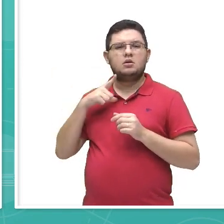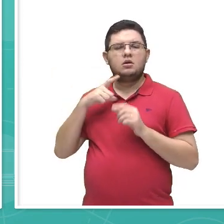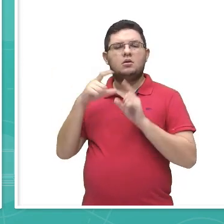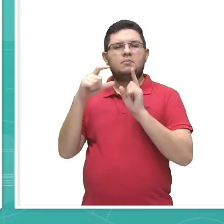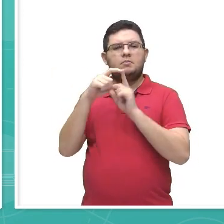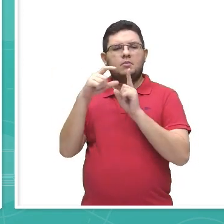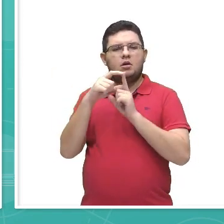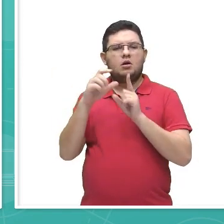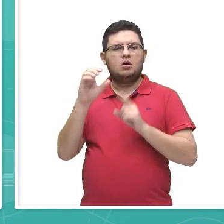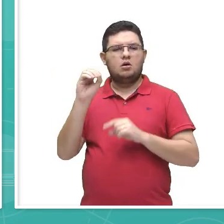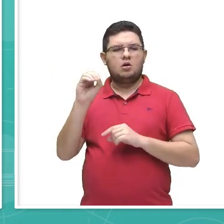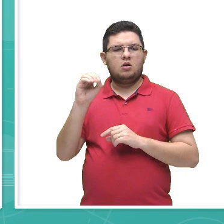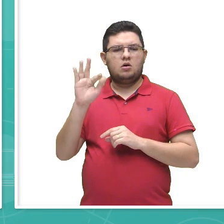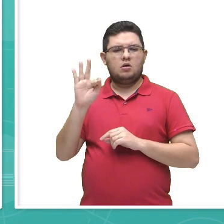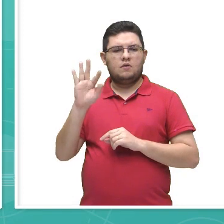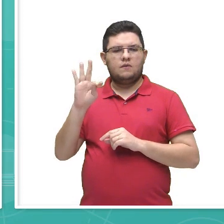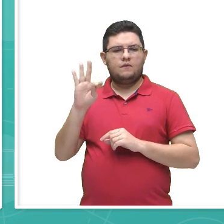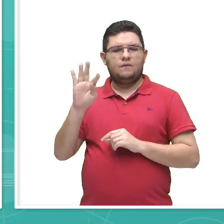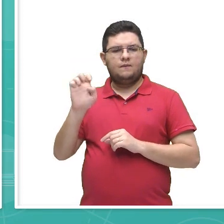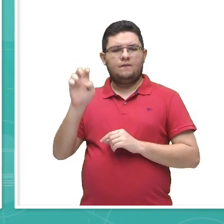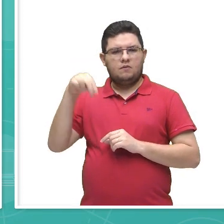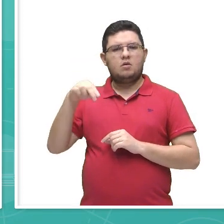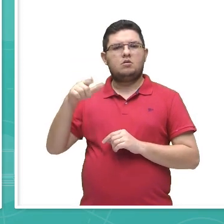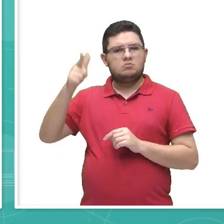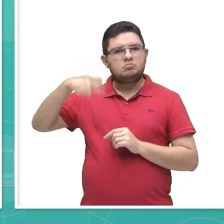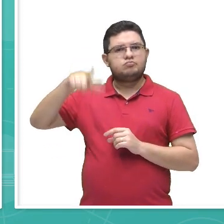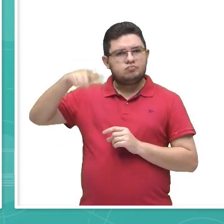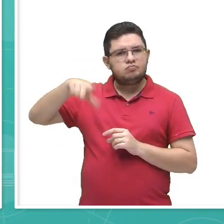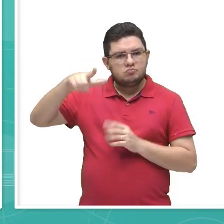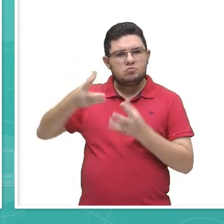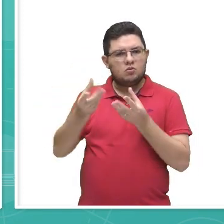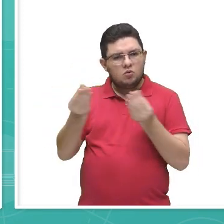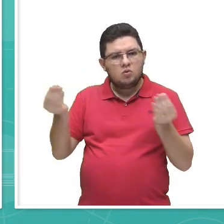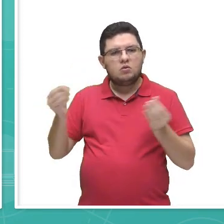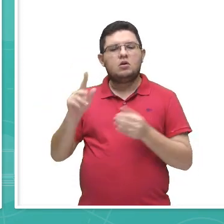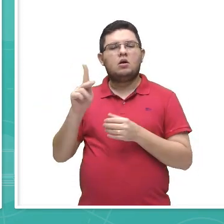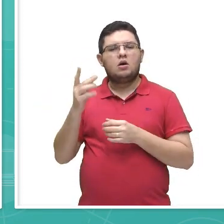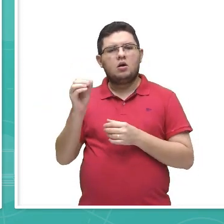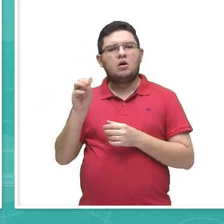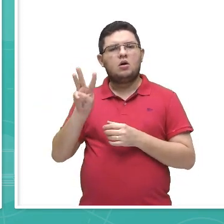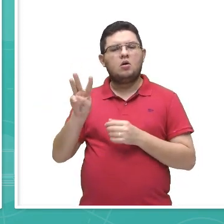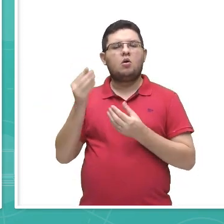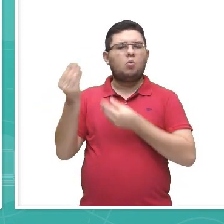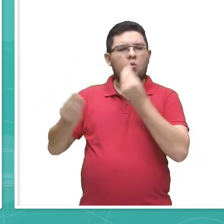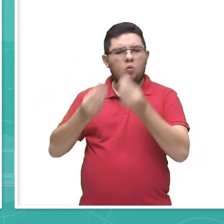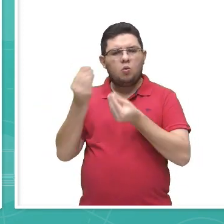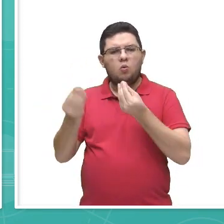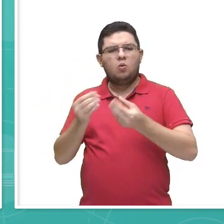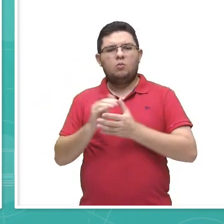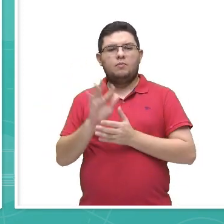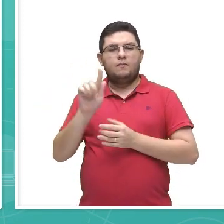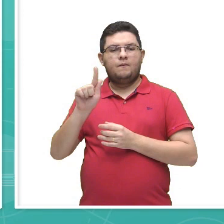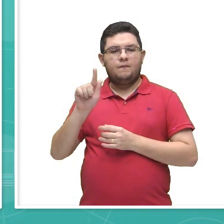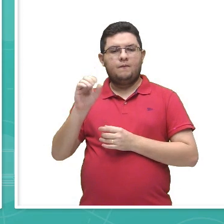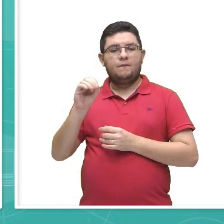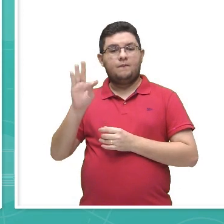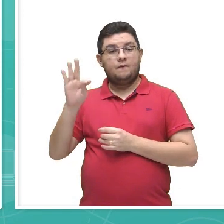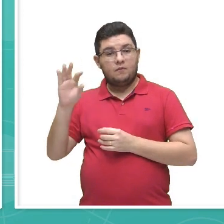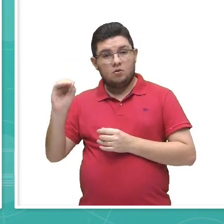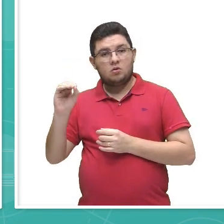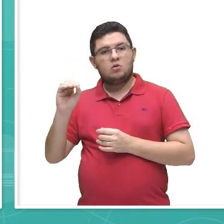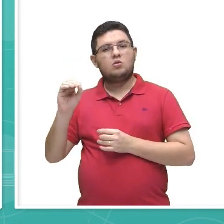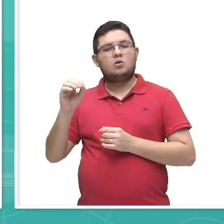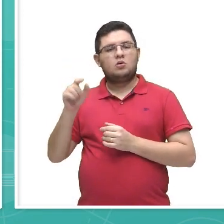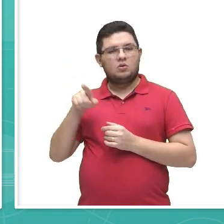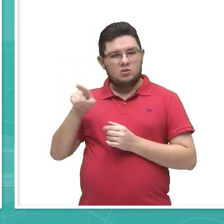Que significa muitas vezes. O how, ok? Como. Go to, olha o nosso go to de